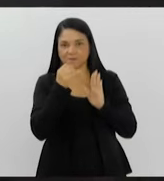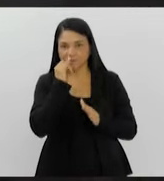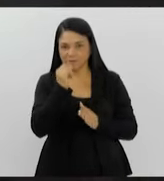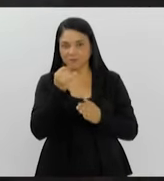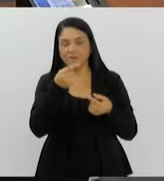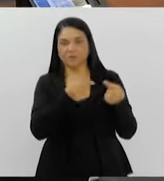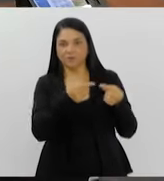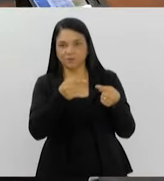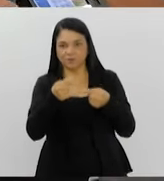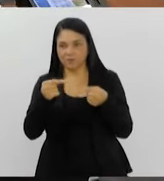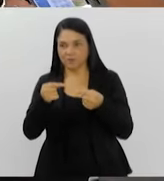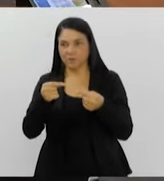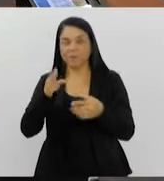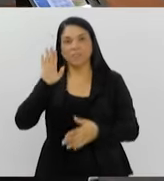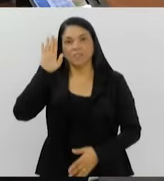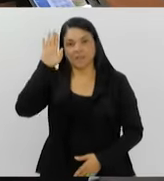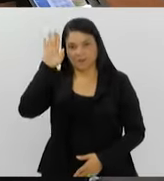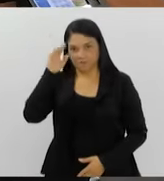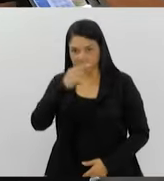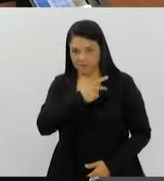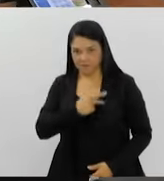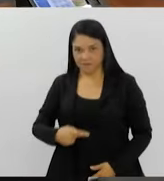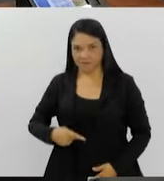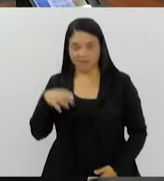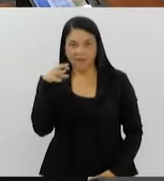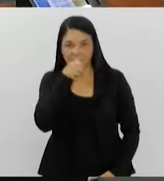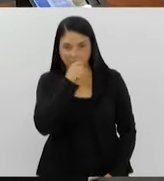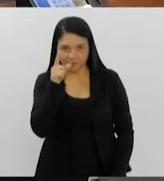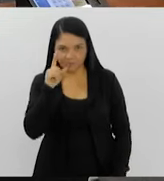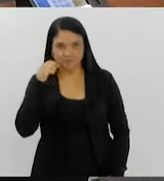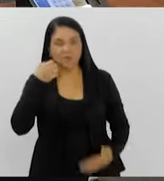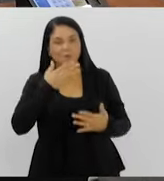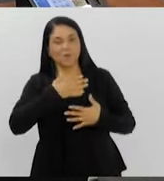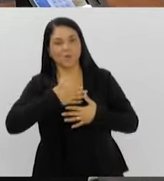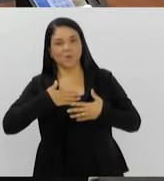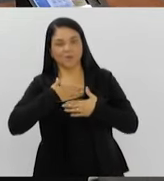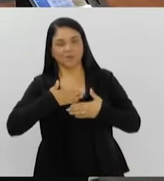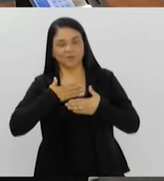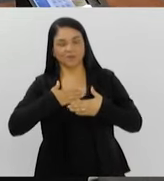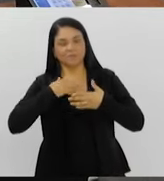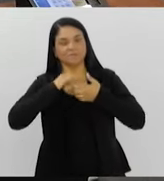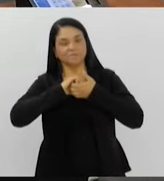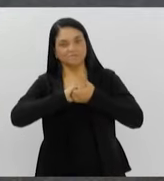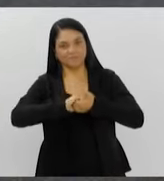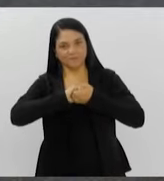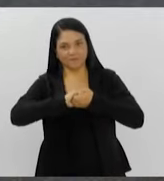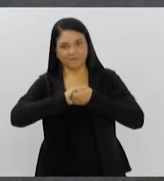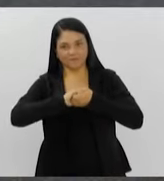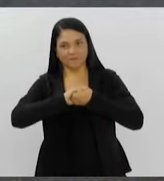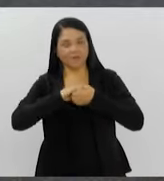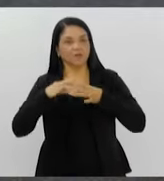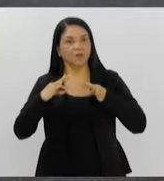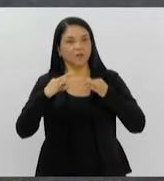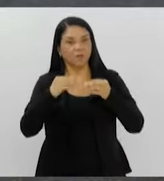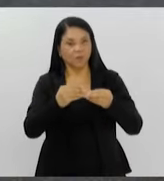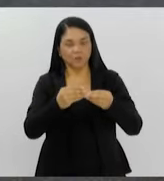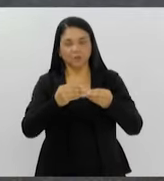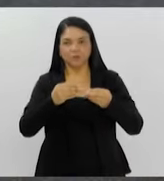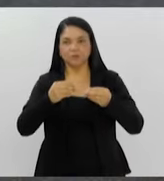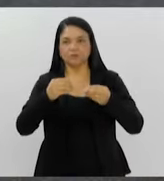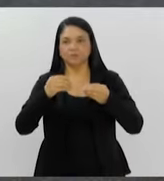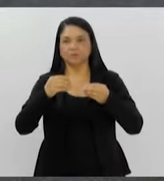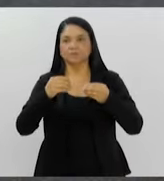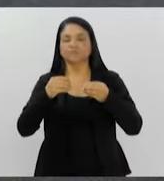discussão Presidente rapidamente Eu só gostaria de saudar aqui a todos aqueles que